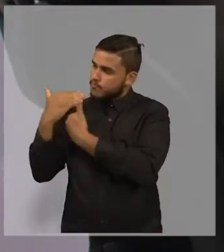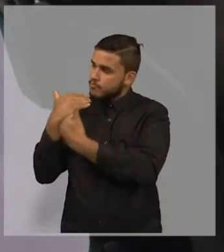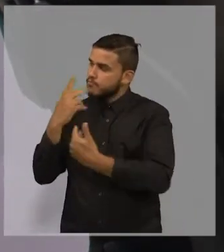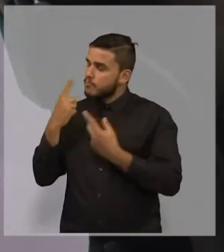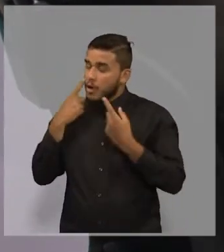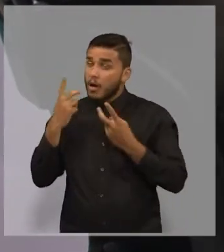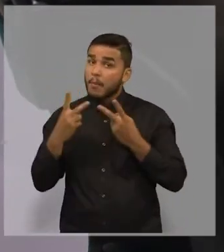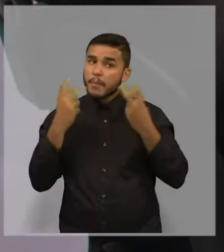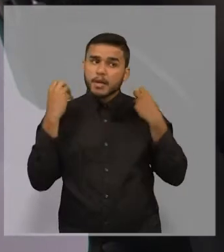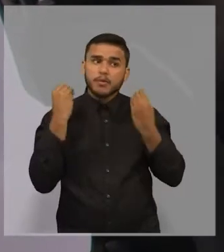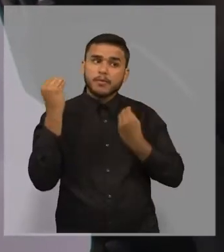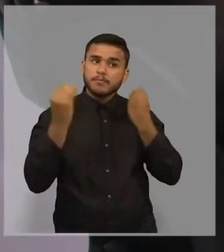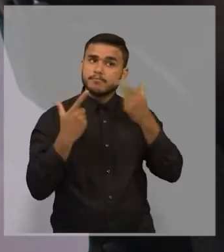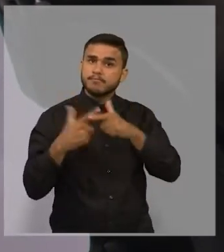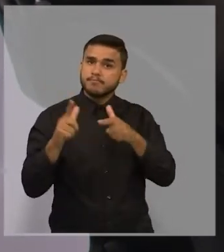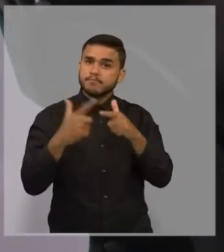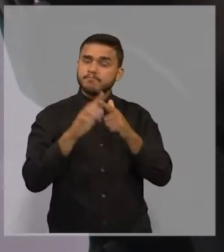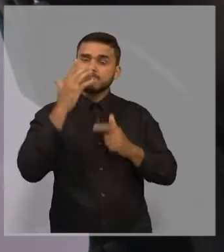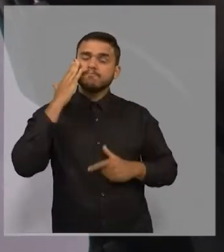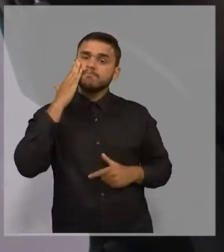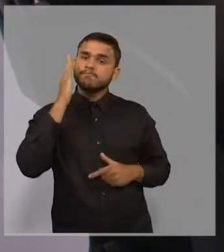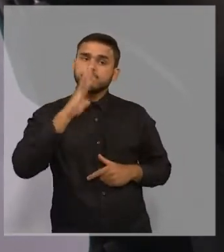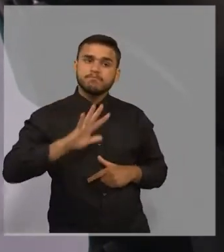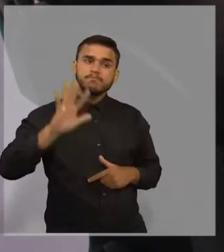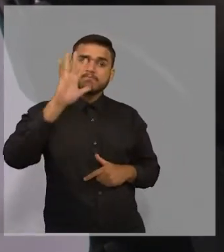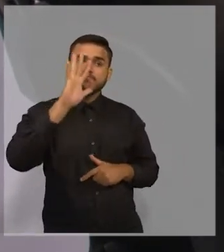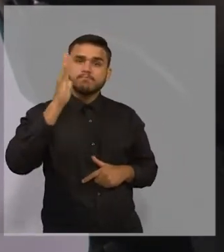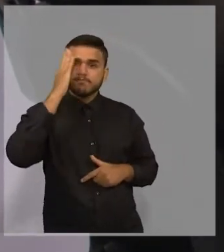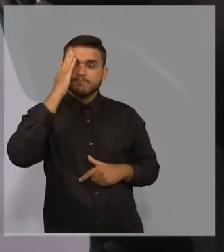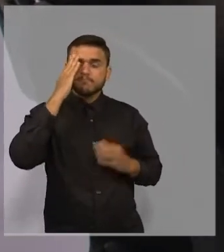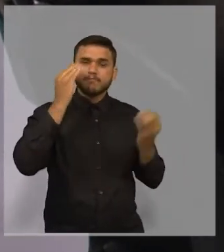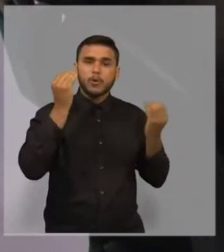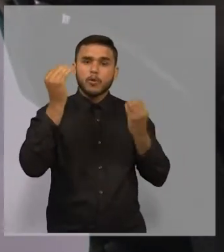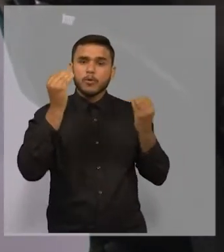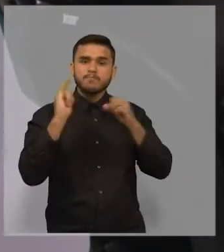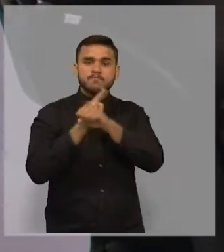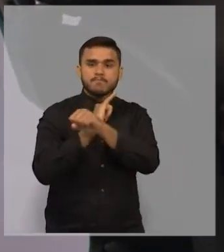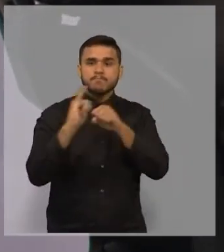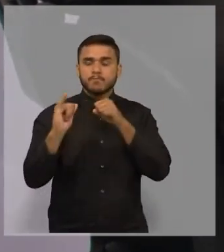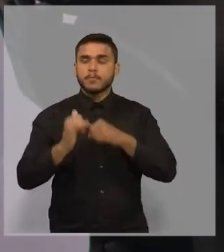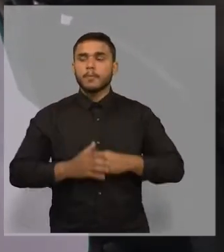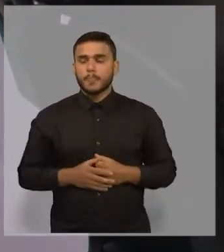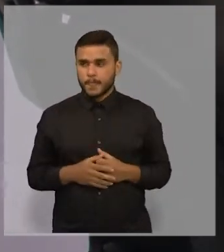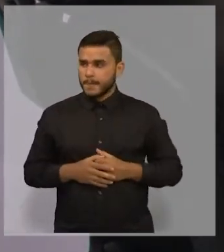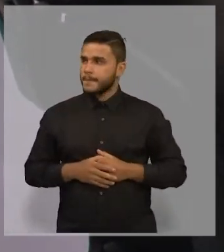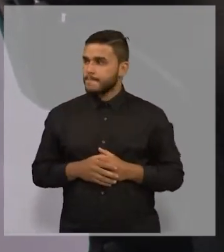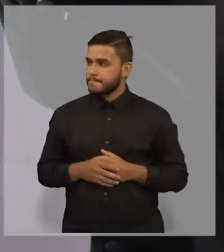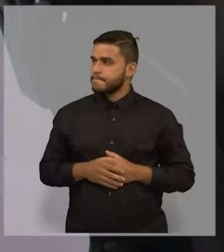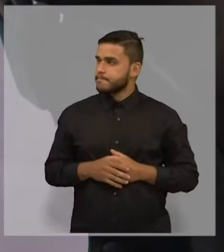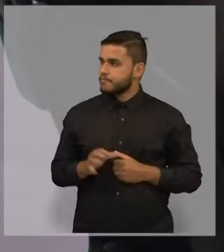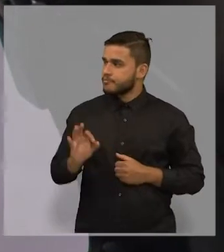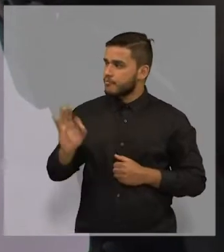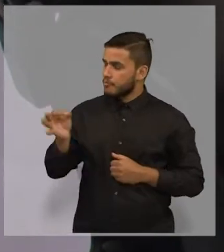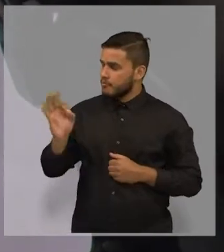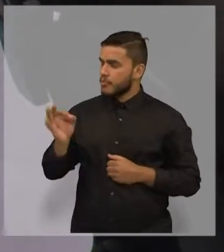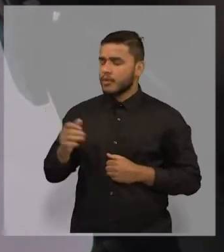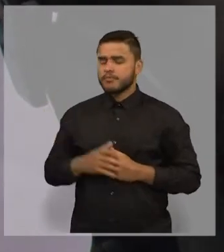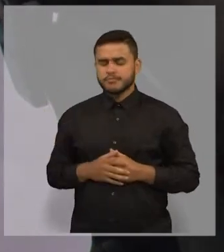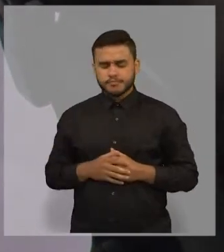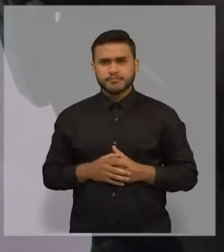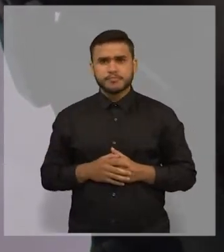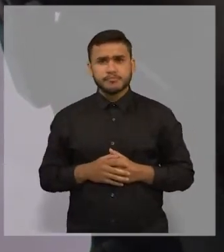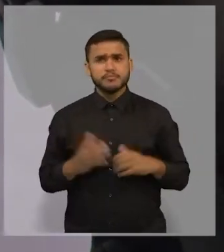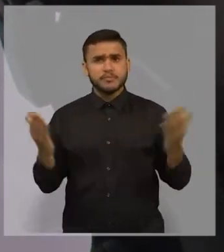ser ouvido e que tenha essa capacidade de perceber o problema com uma antecedência que ainda realmente está